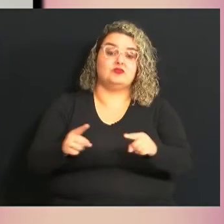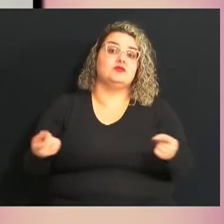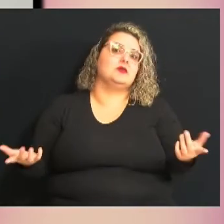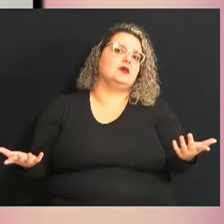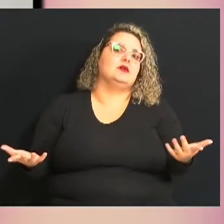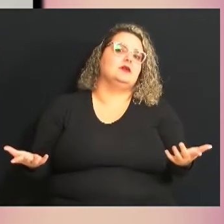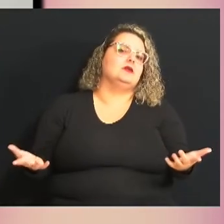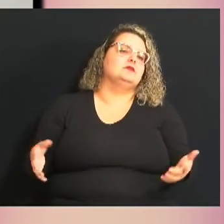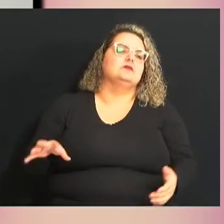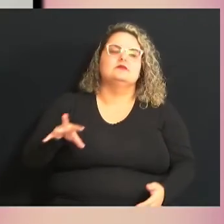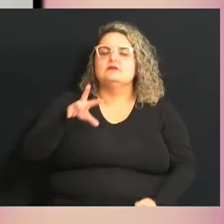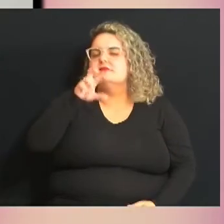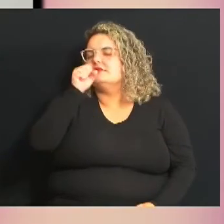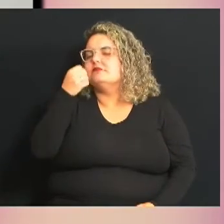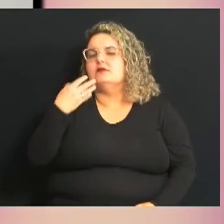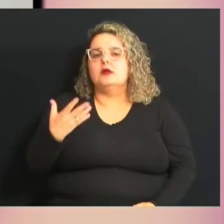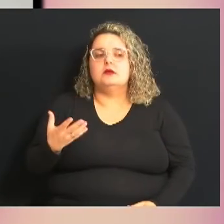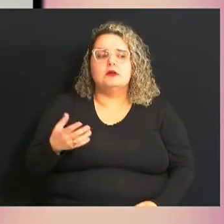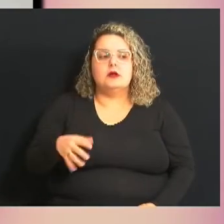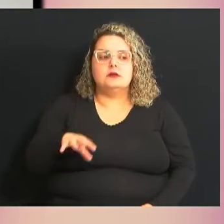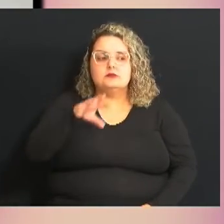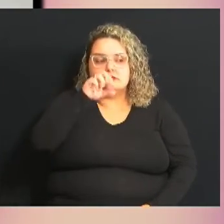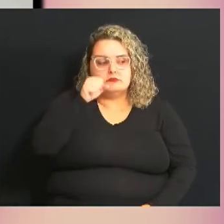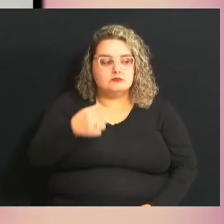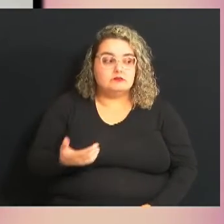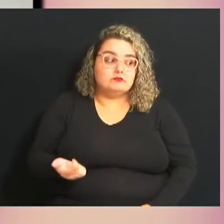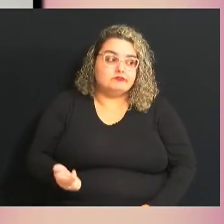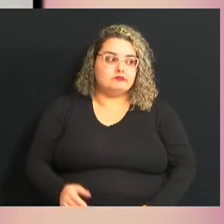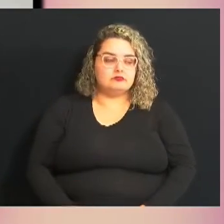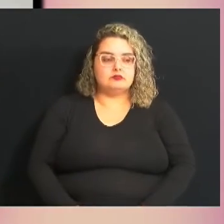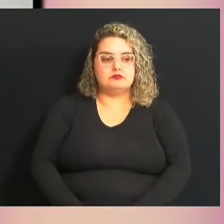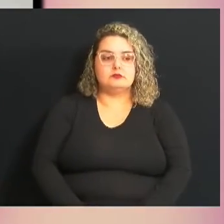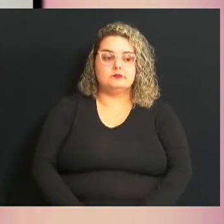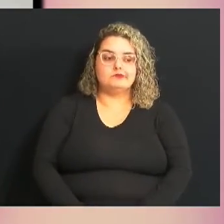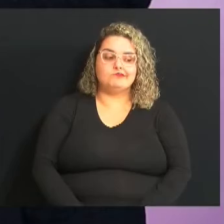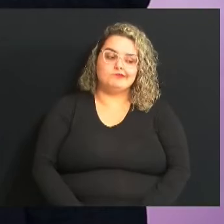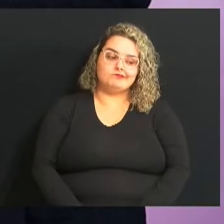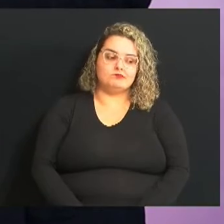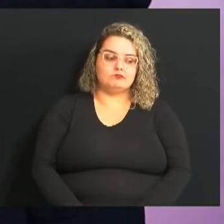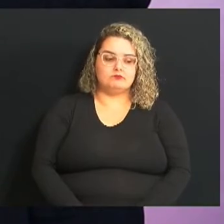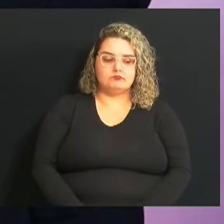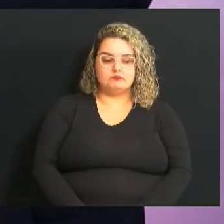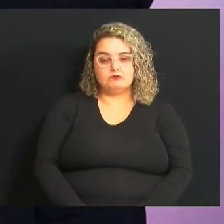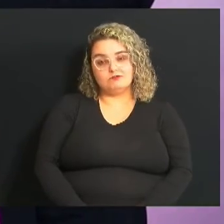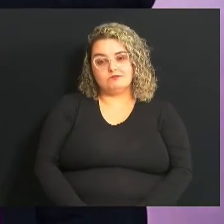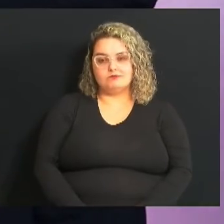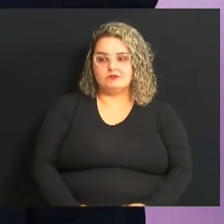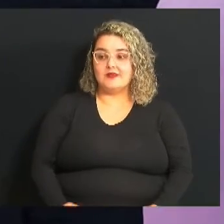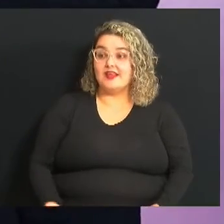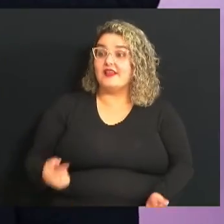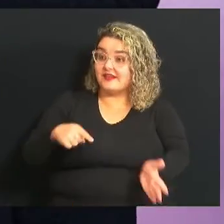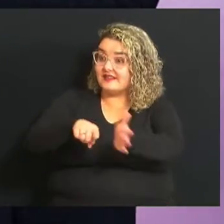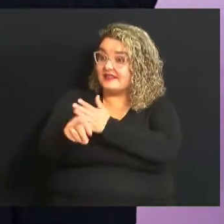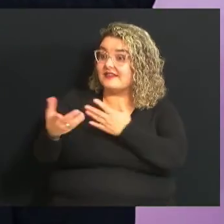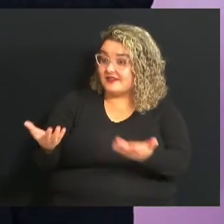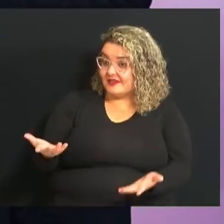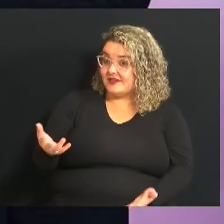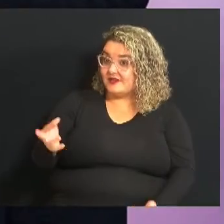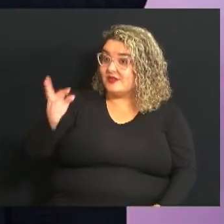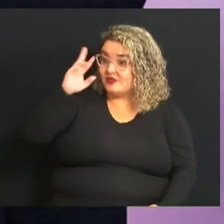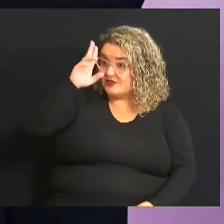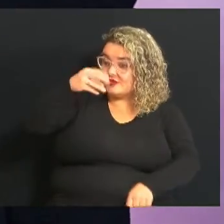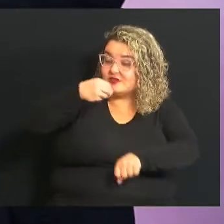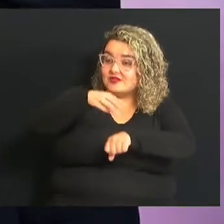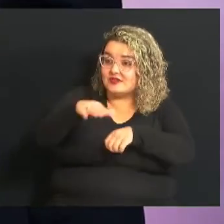fala, que cheirinho bom do churrasco, você não sente, né? Então você começa a ficar retraído, né? É o que eu ia perguntar, né? O senhor indica quais